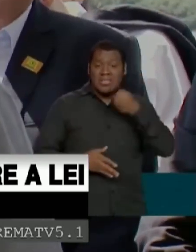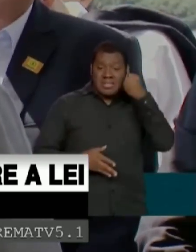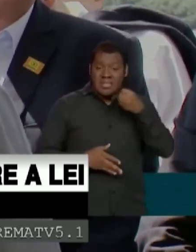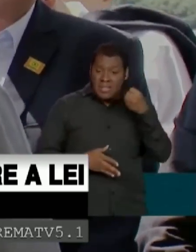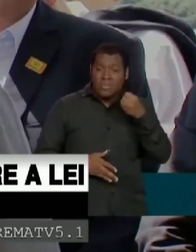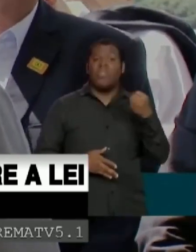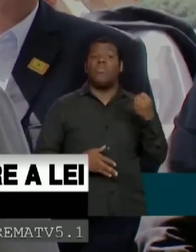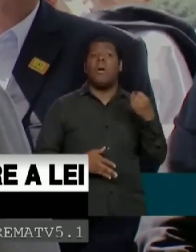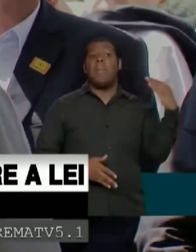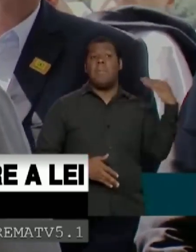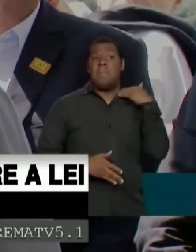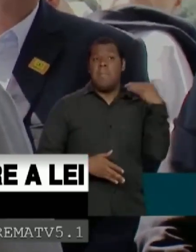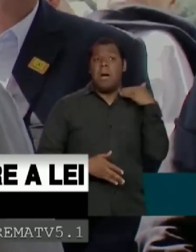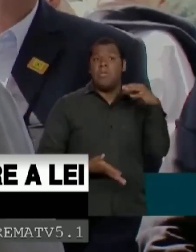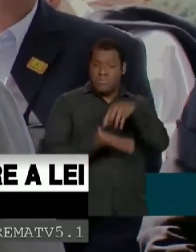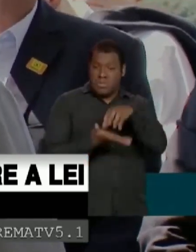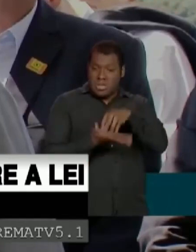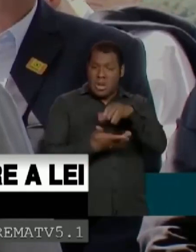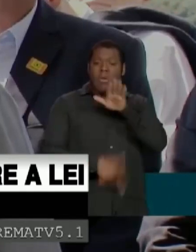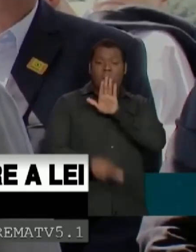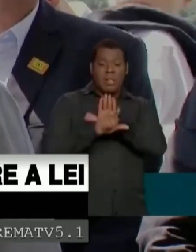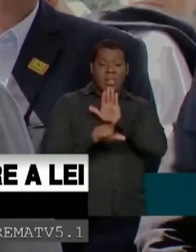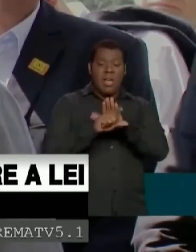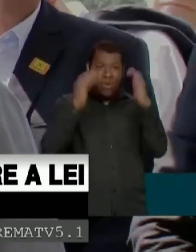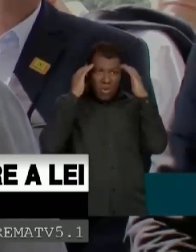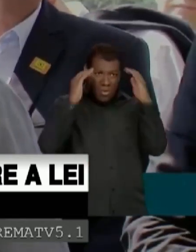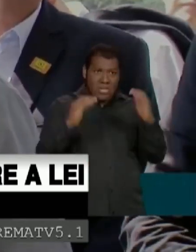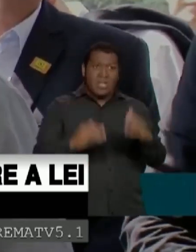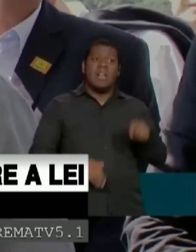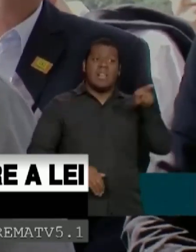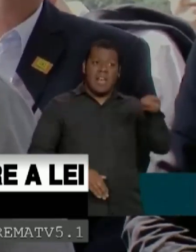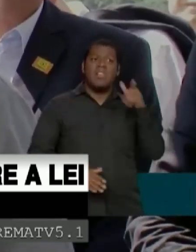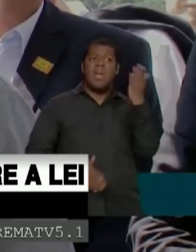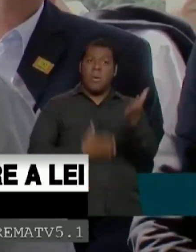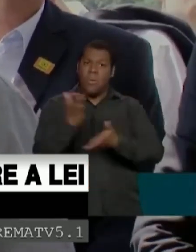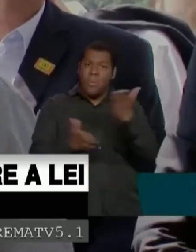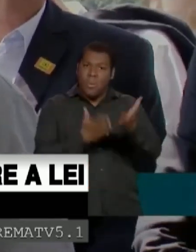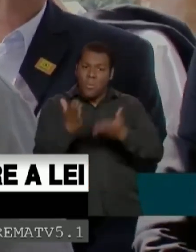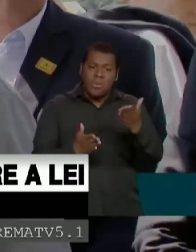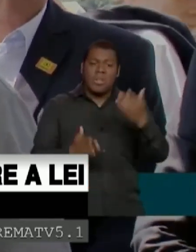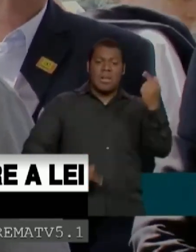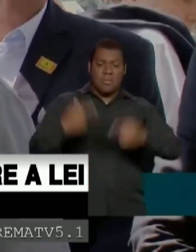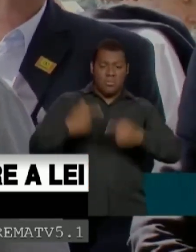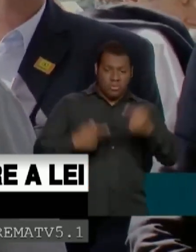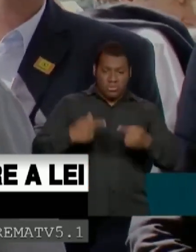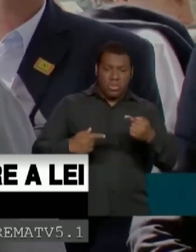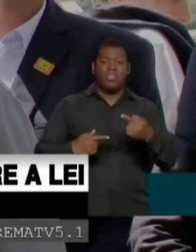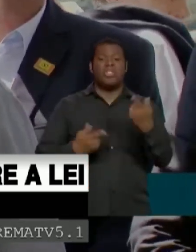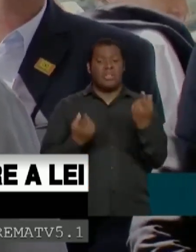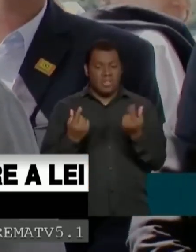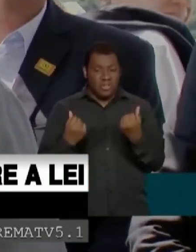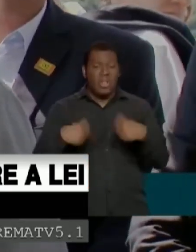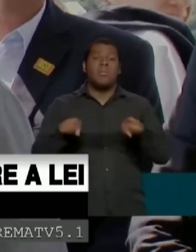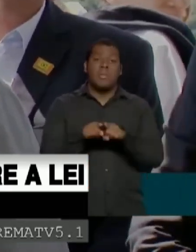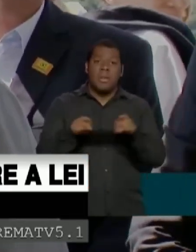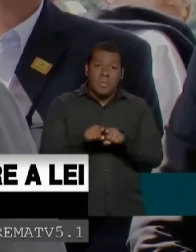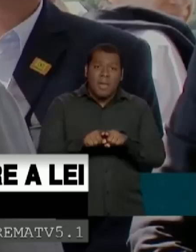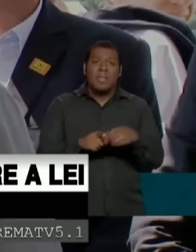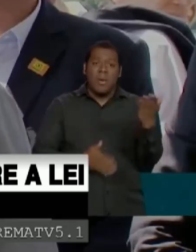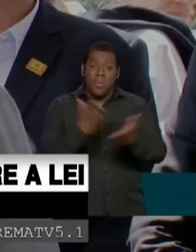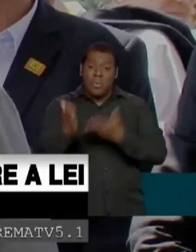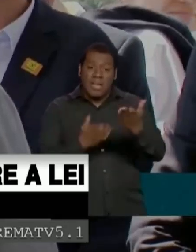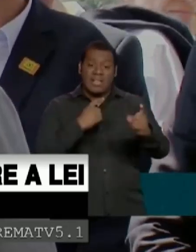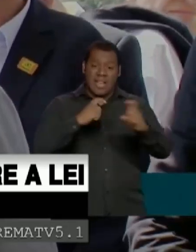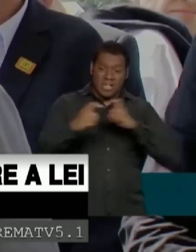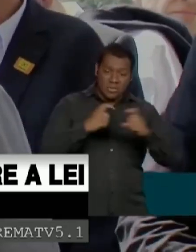Central. Ele precisa cuidar da política monetária, mas ele precisa cuidar também do emprego, precisa cuidar da inflação e precisa cuidar